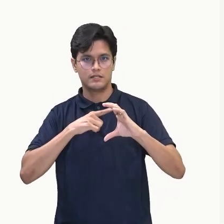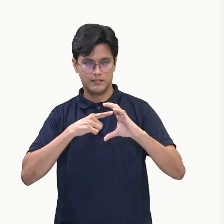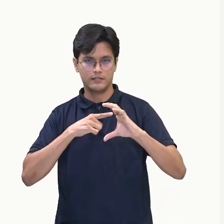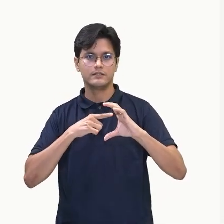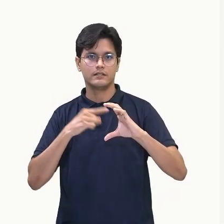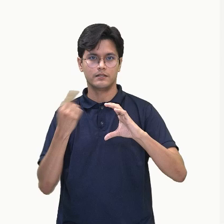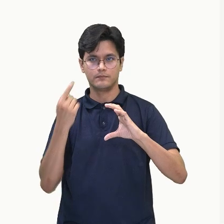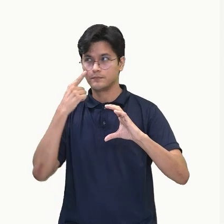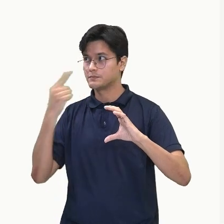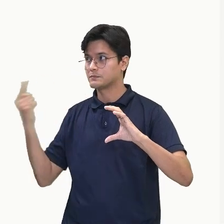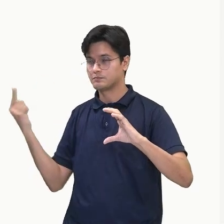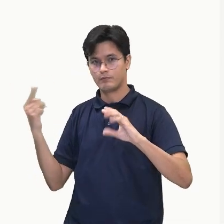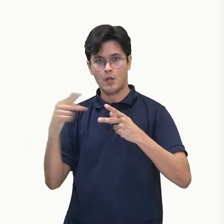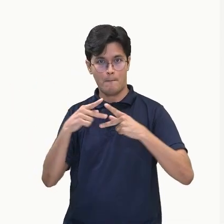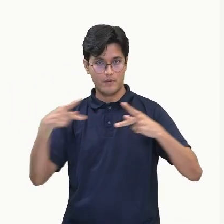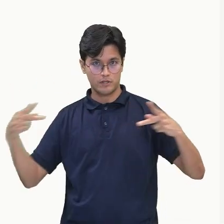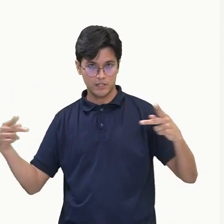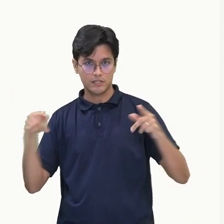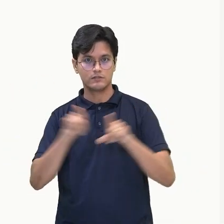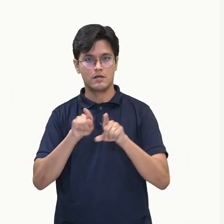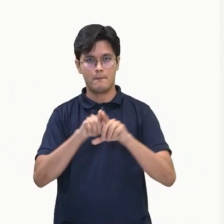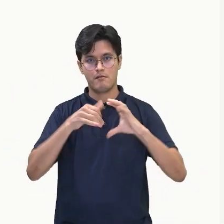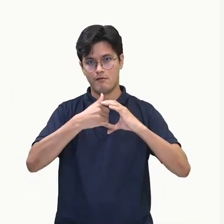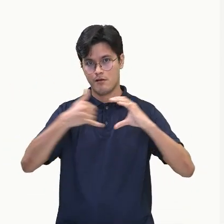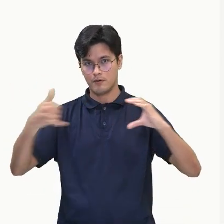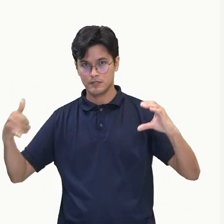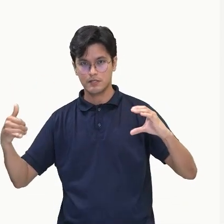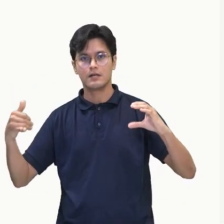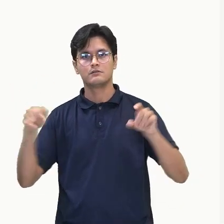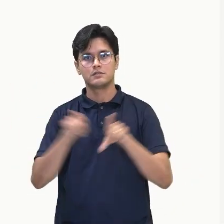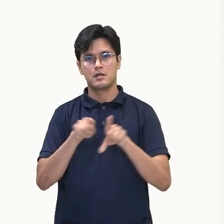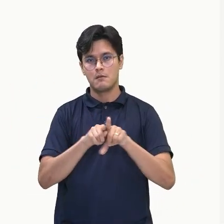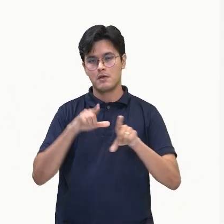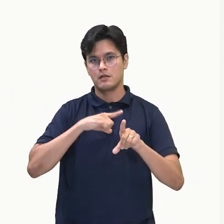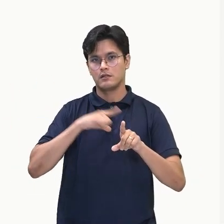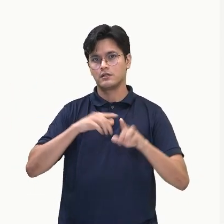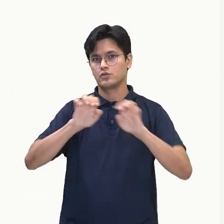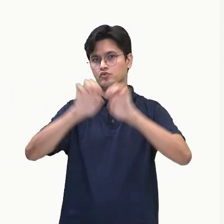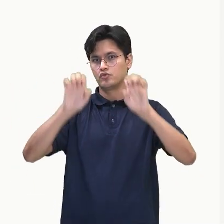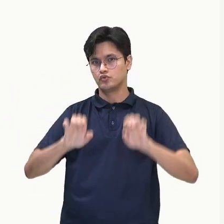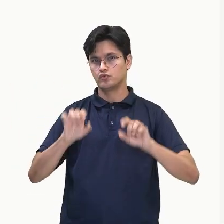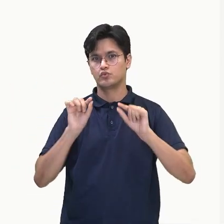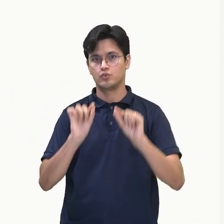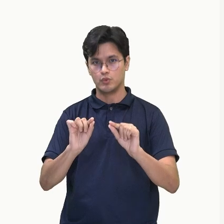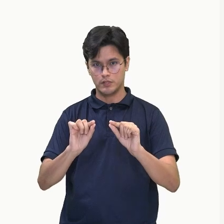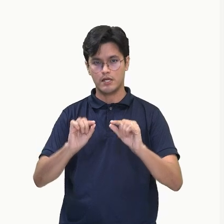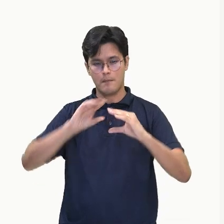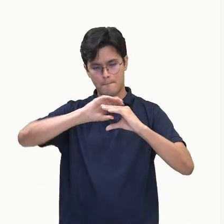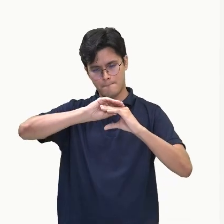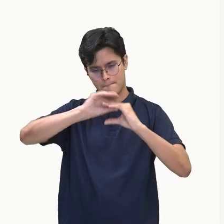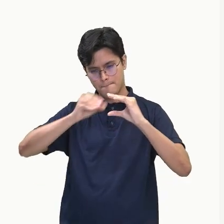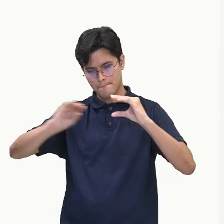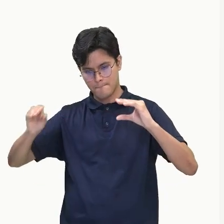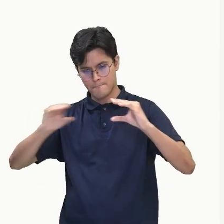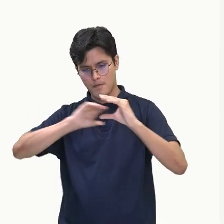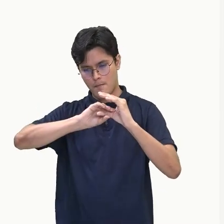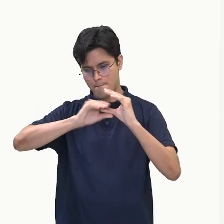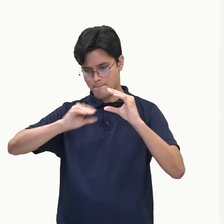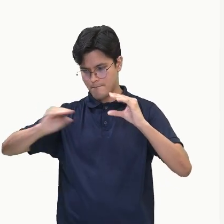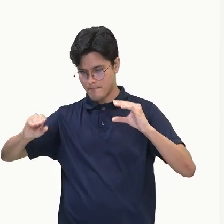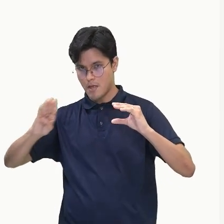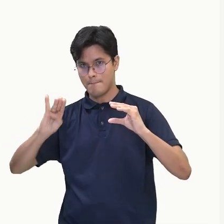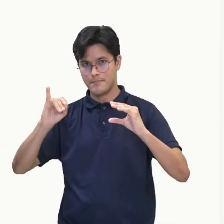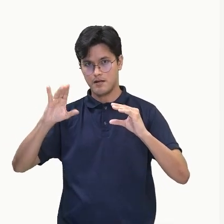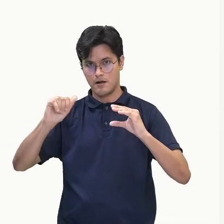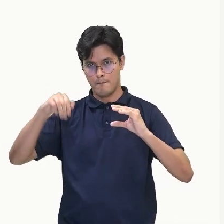glicoproteínas, carboidratos, uma estrutura importantíssima que é a bicamada de